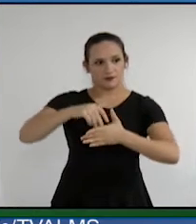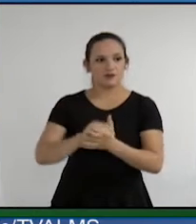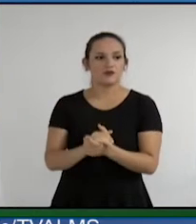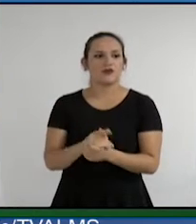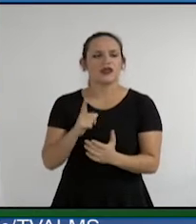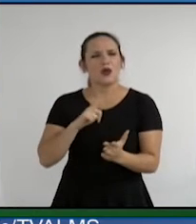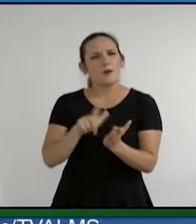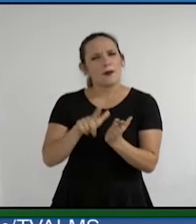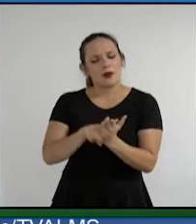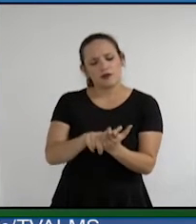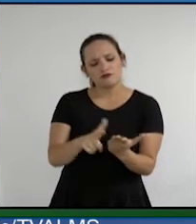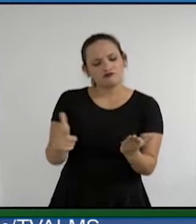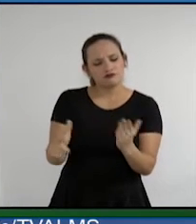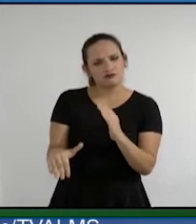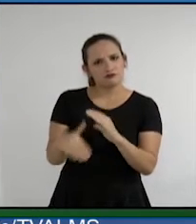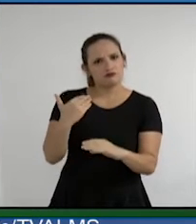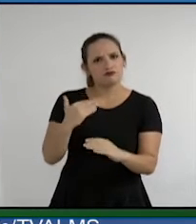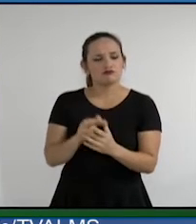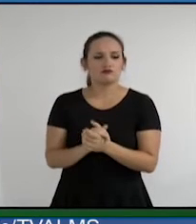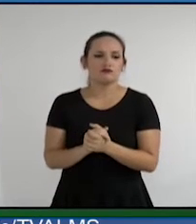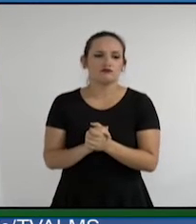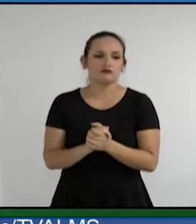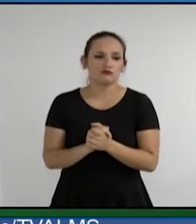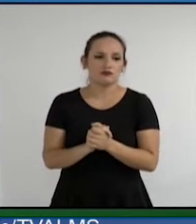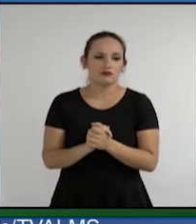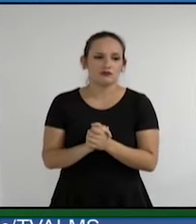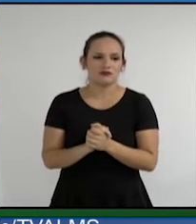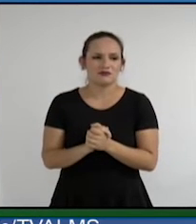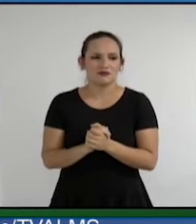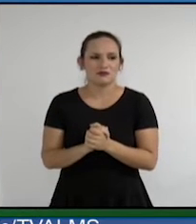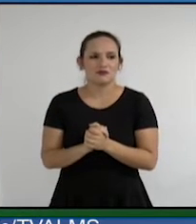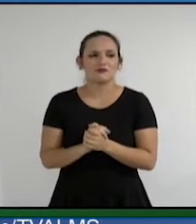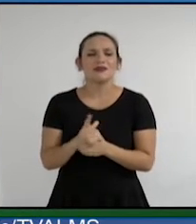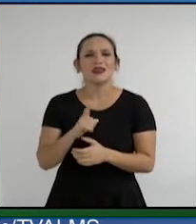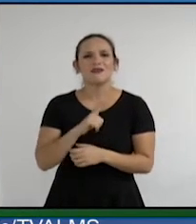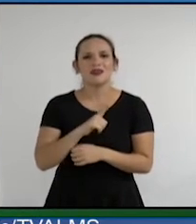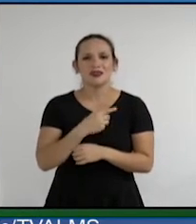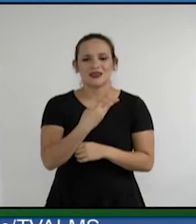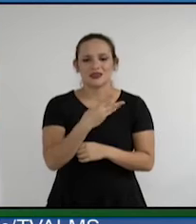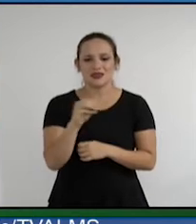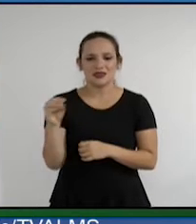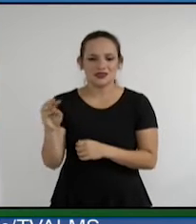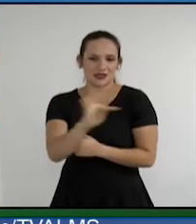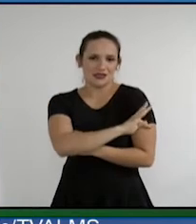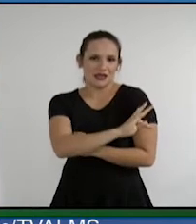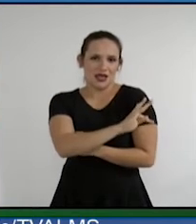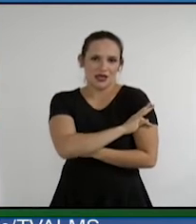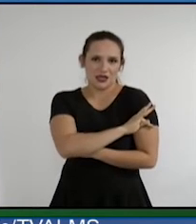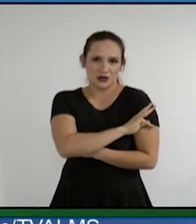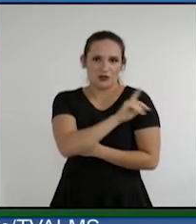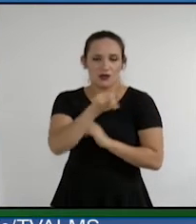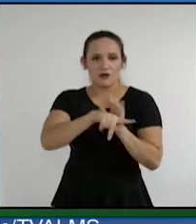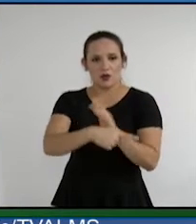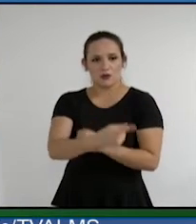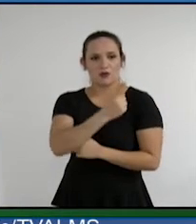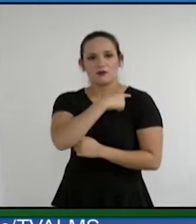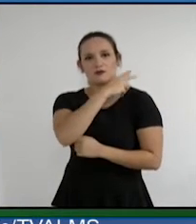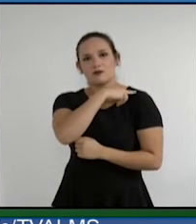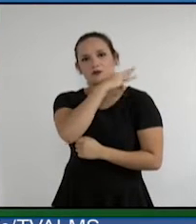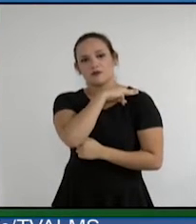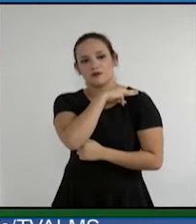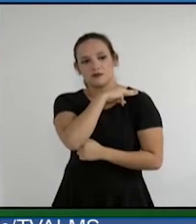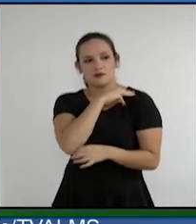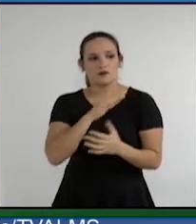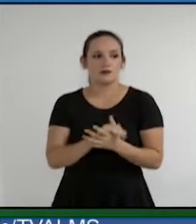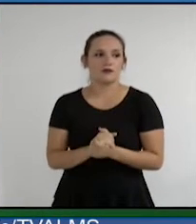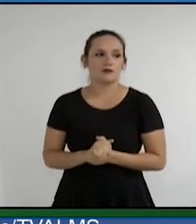o seguinte: assumiram 300 técnicos de nível médio, sendo que, neste período, 187 desses